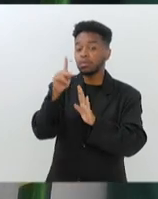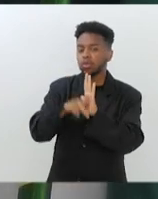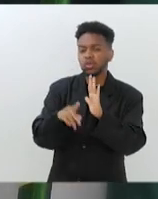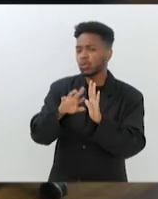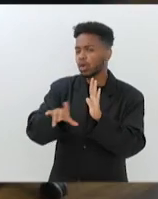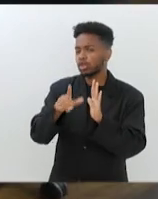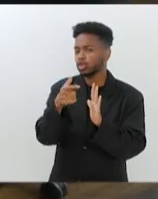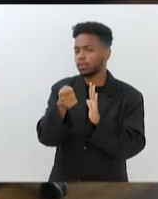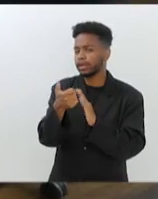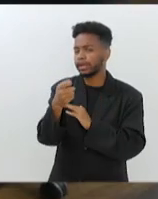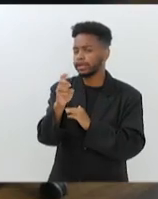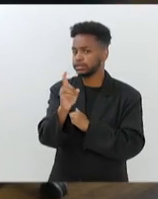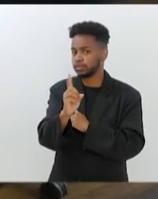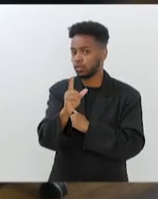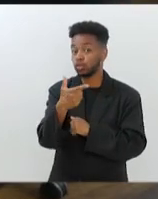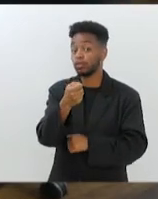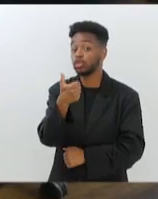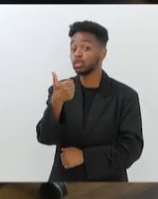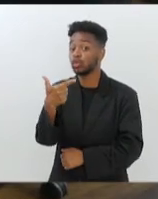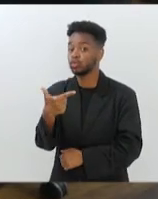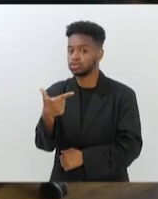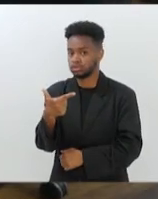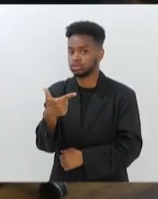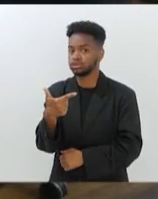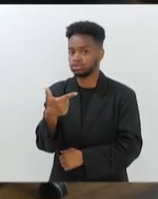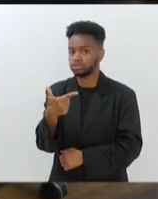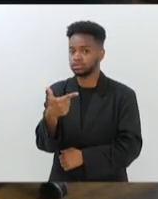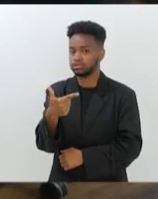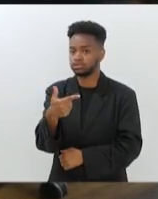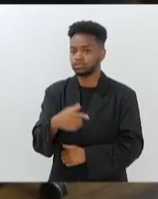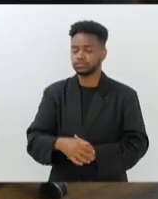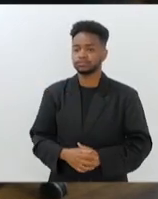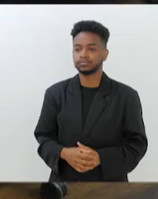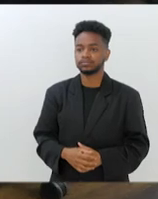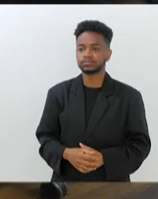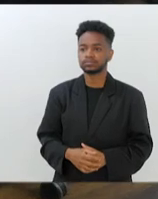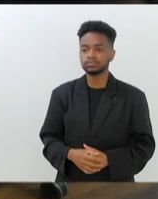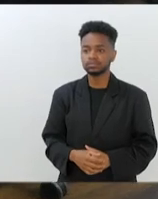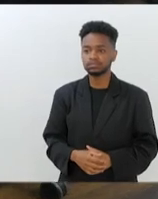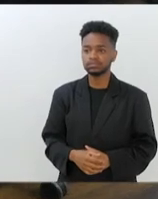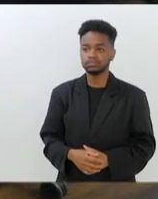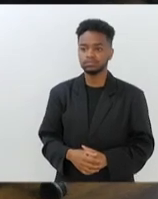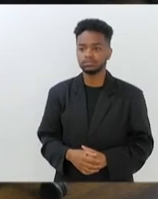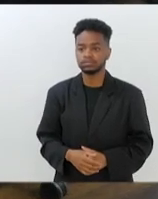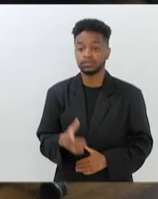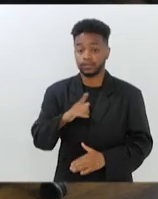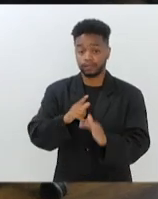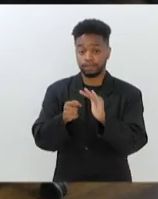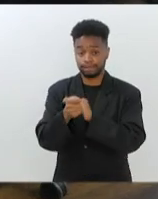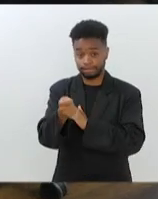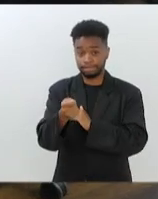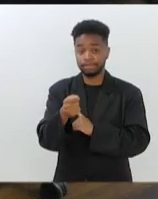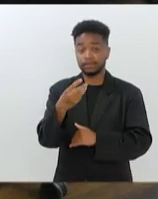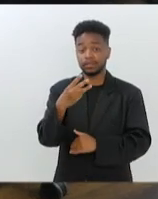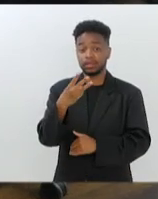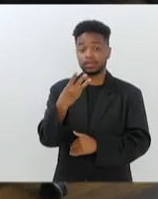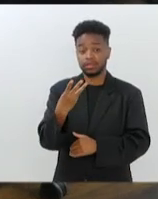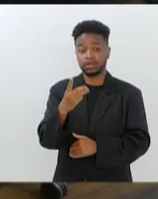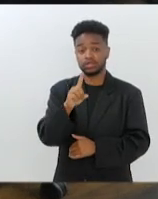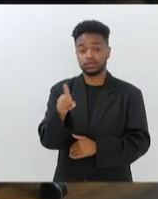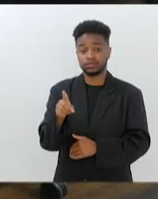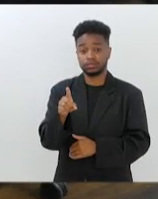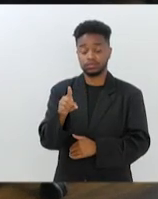2015 não de 2012 então de 2013 foi aportado inclusive no início